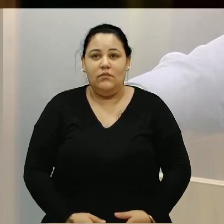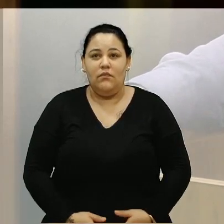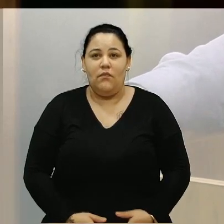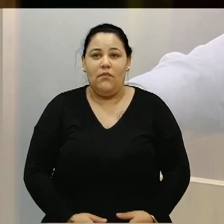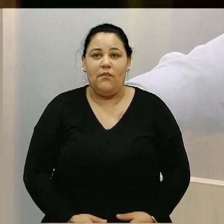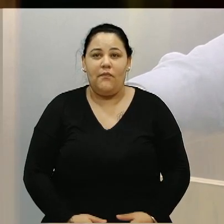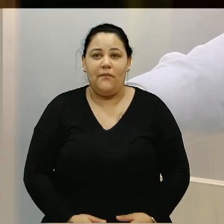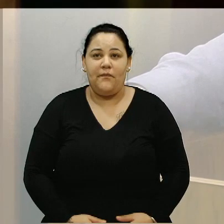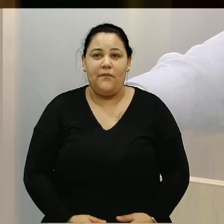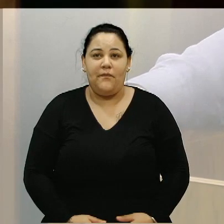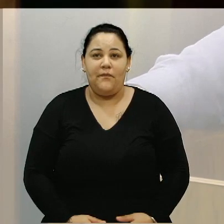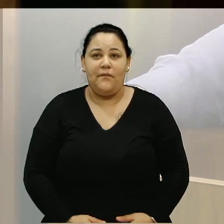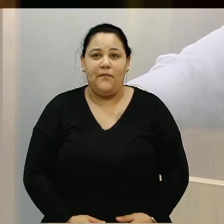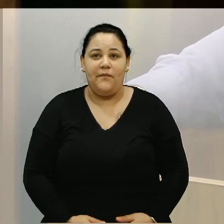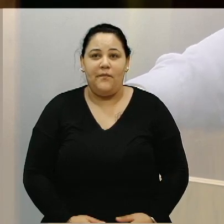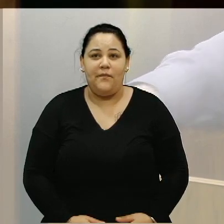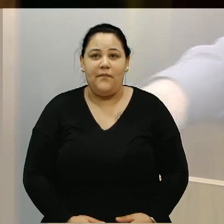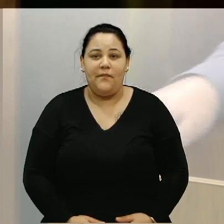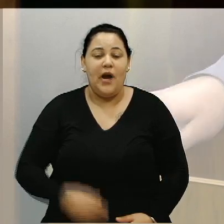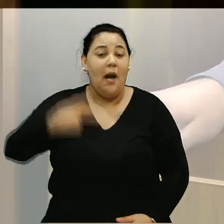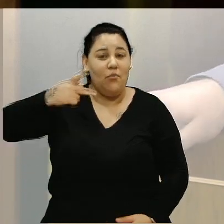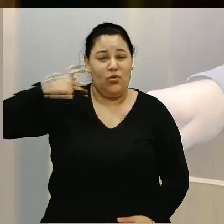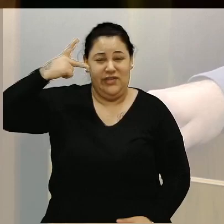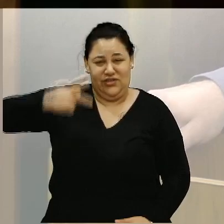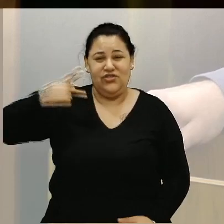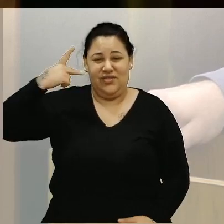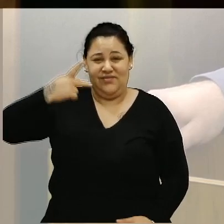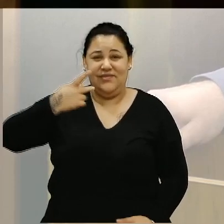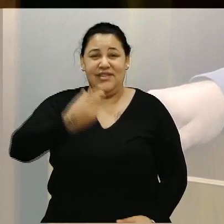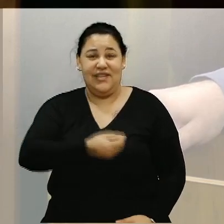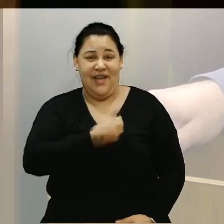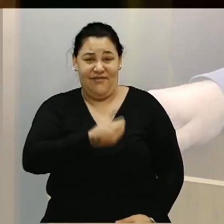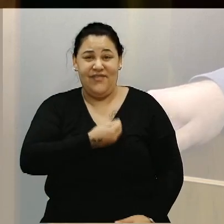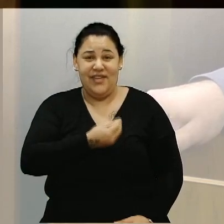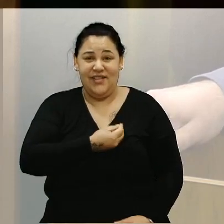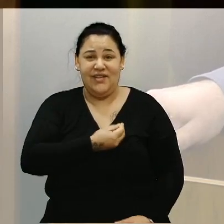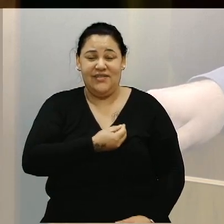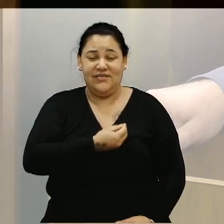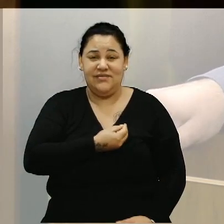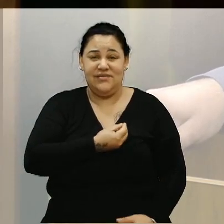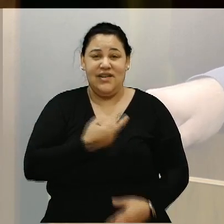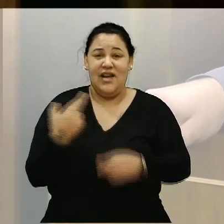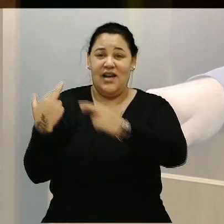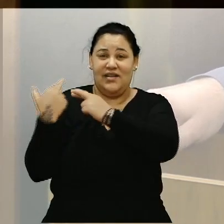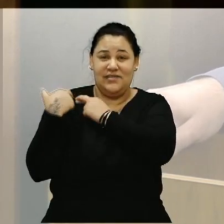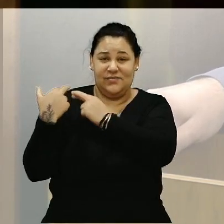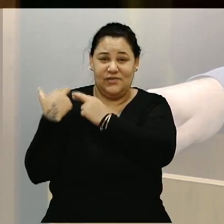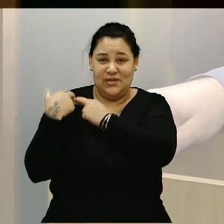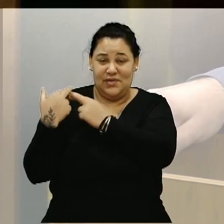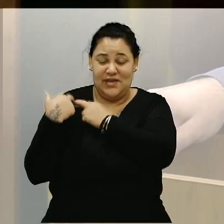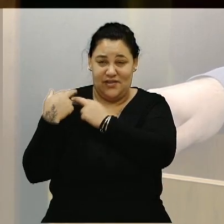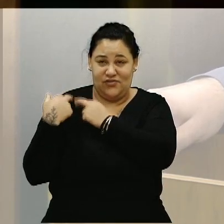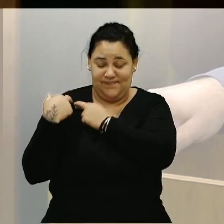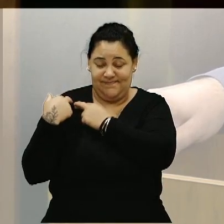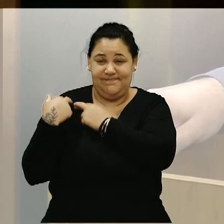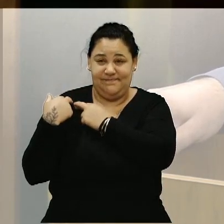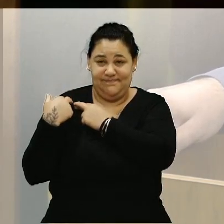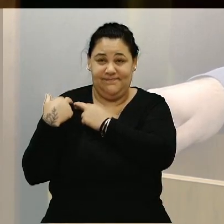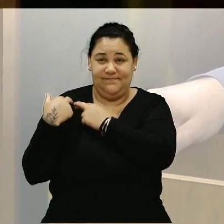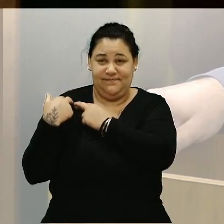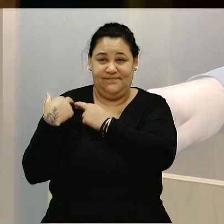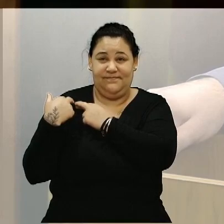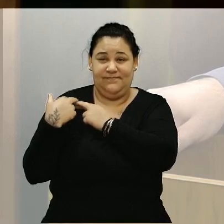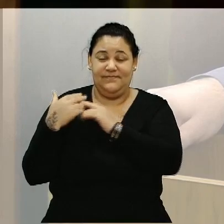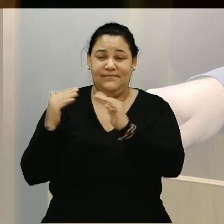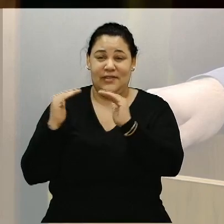A política, e na política e na vida, a responsabilidade, a